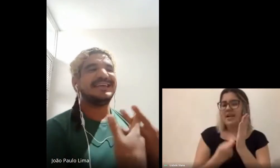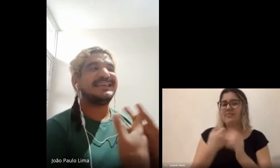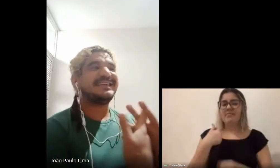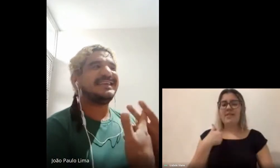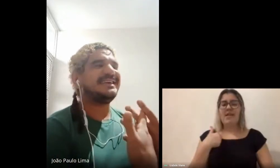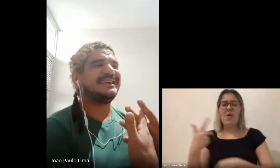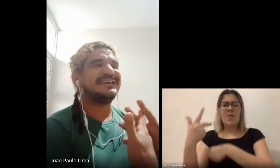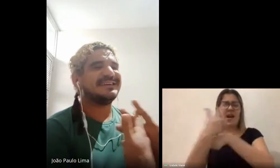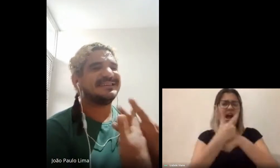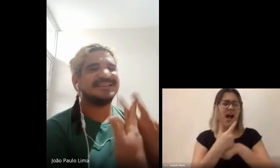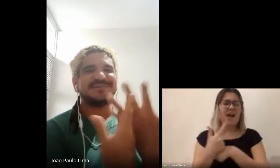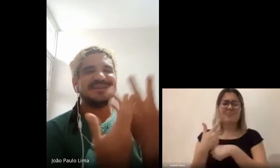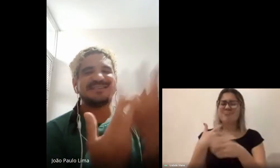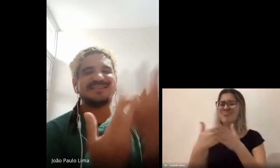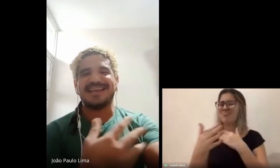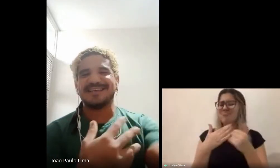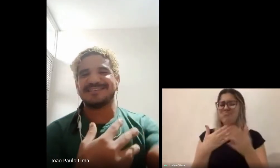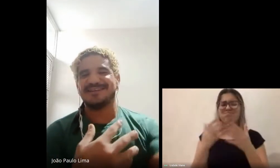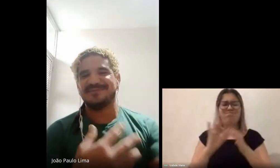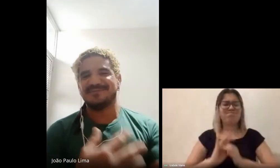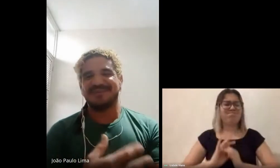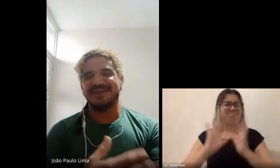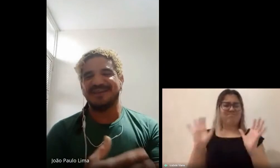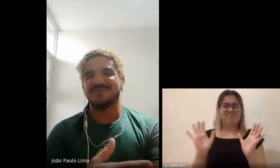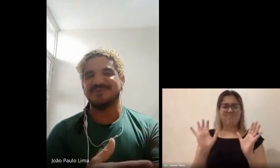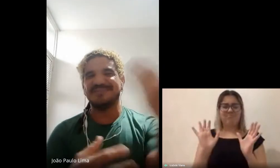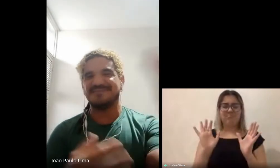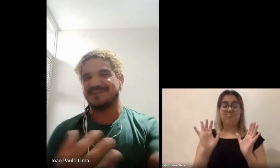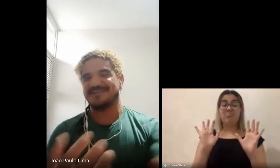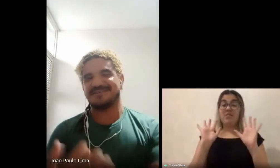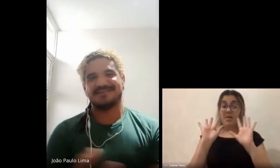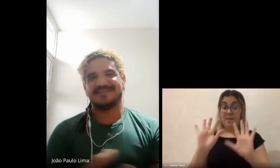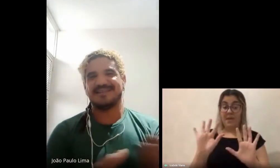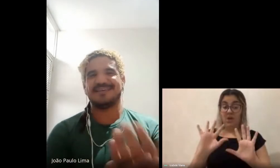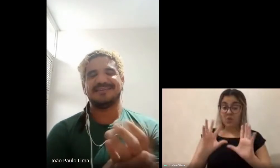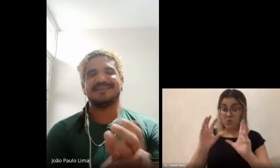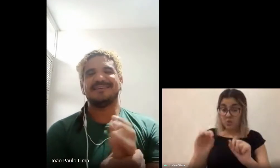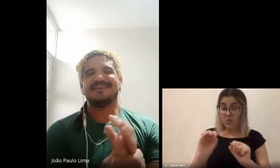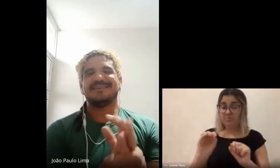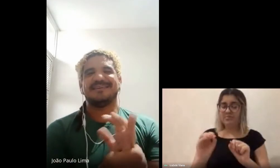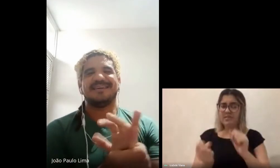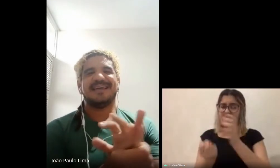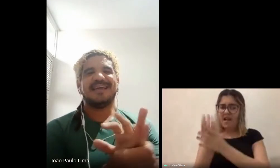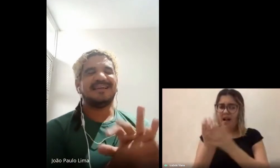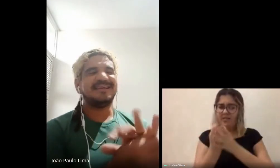E que toda essa criação inclusiva, né?